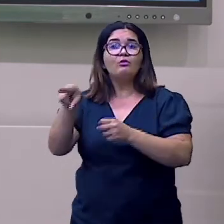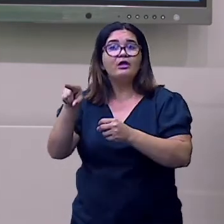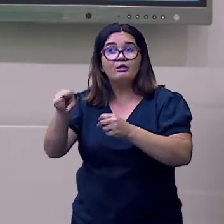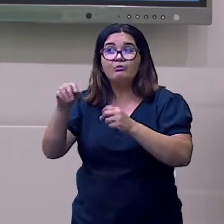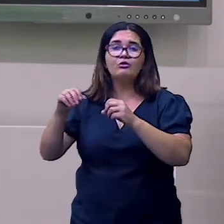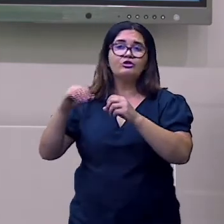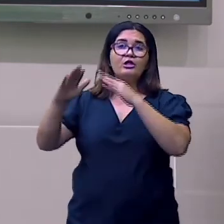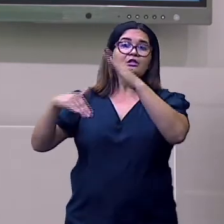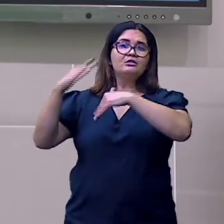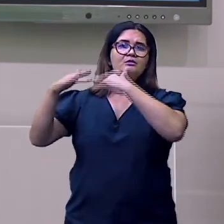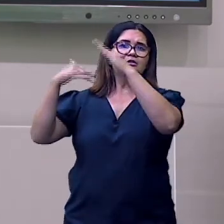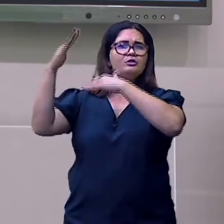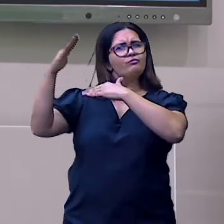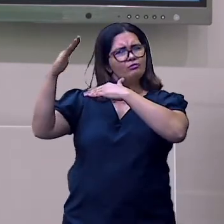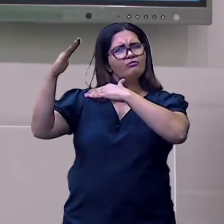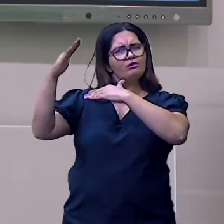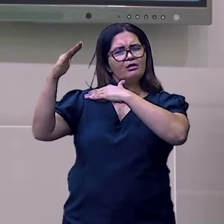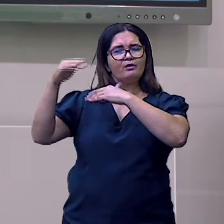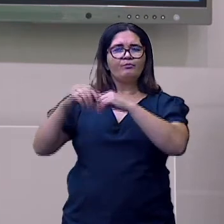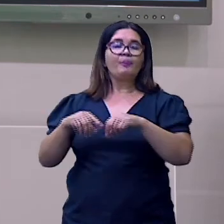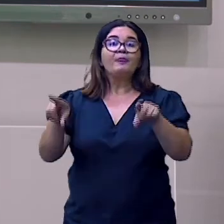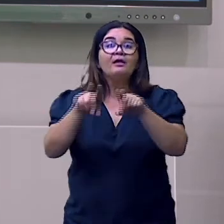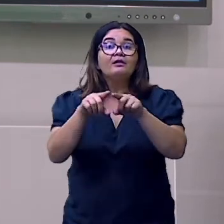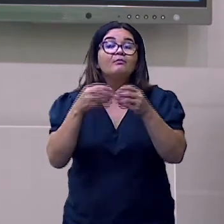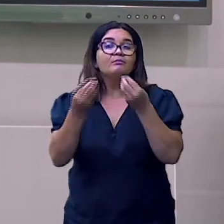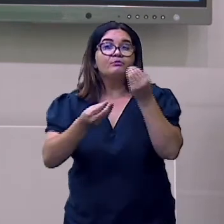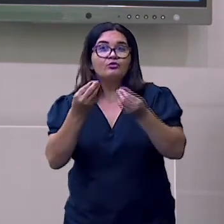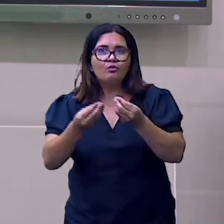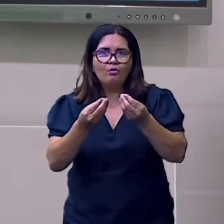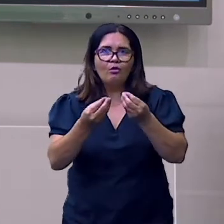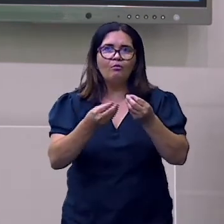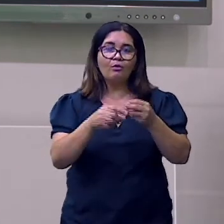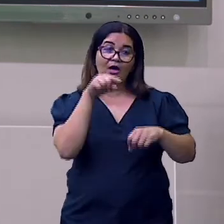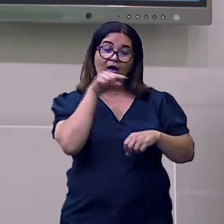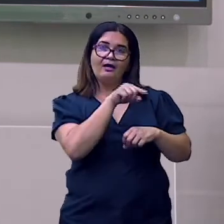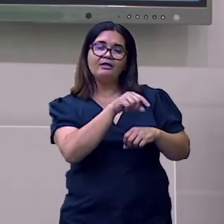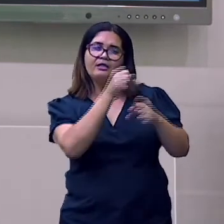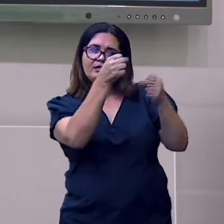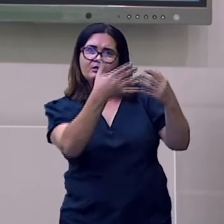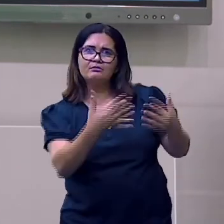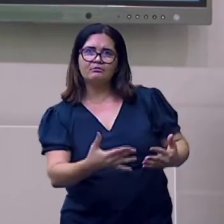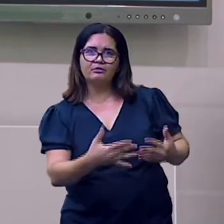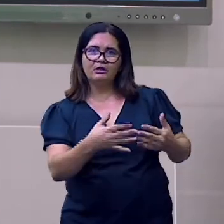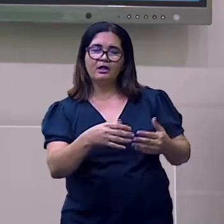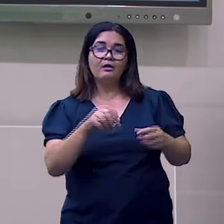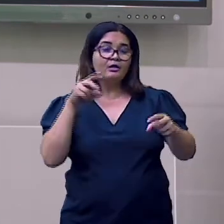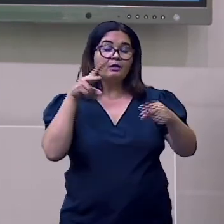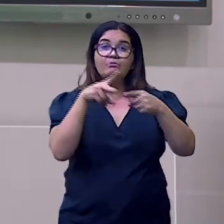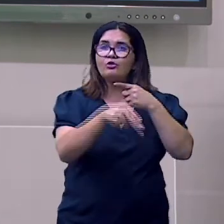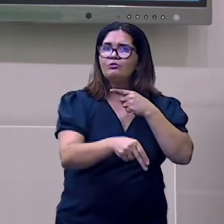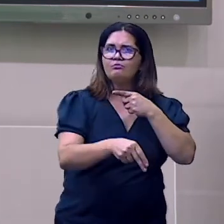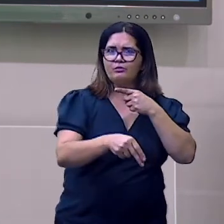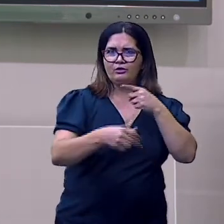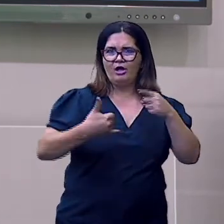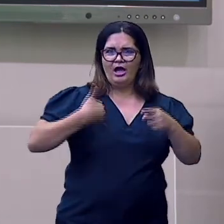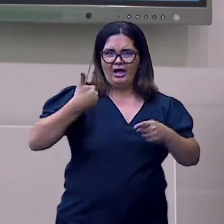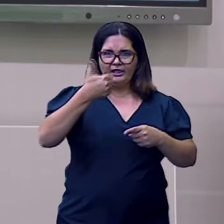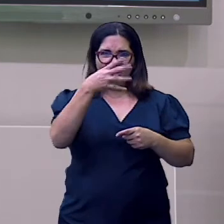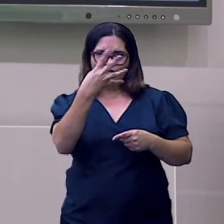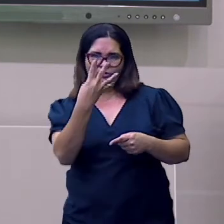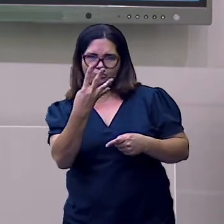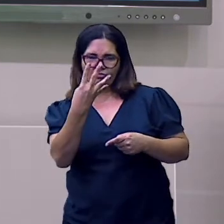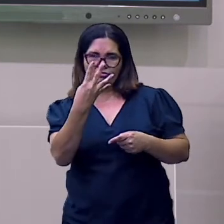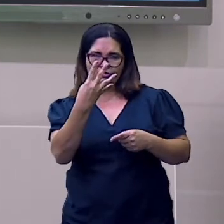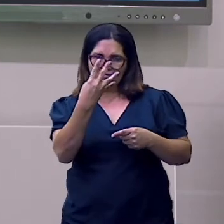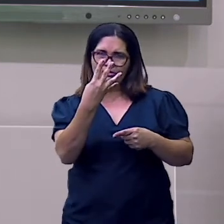é proibido qualquer trabalho a menores de 14 anos. Então, até os 13